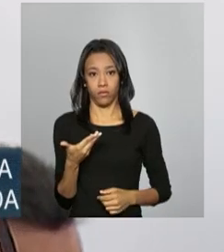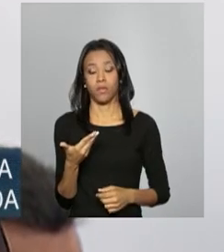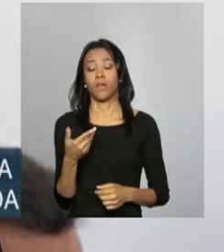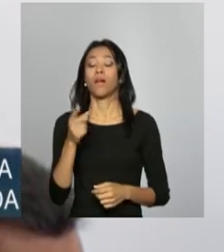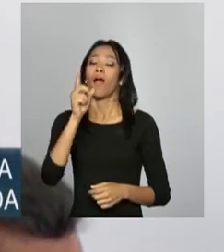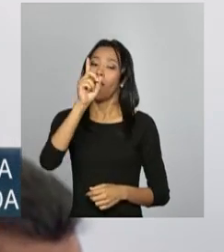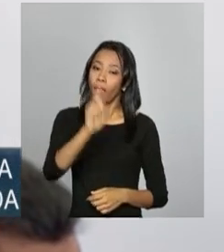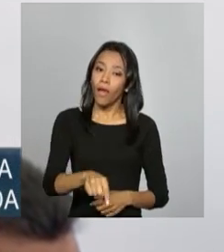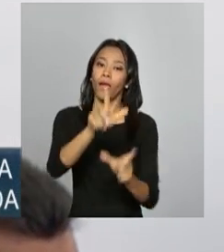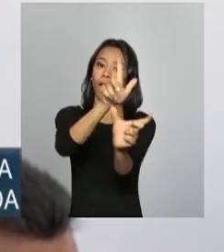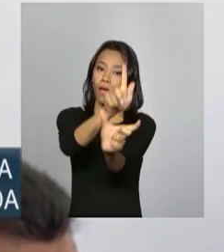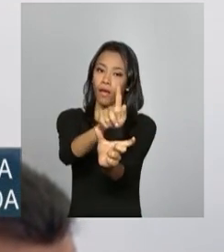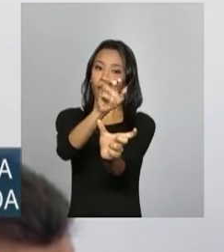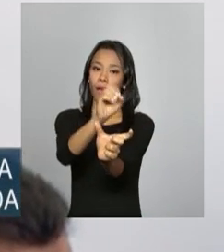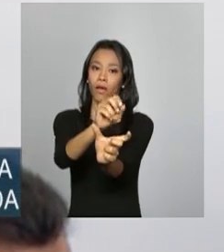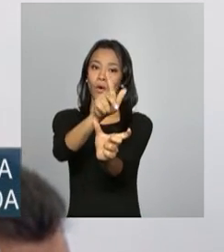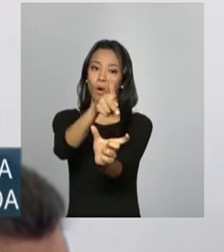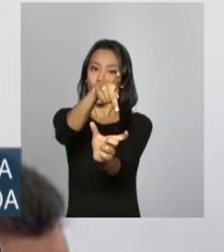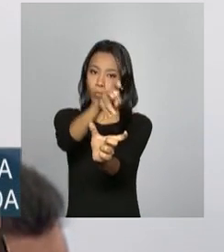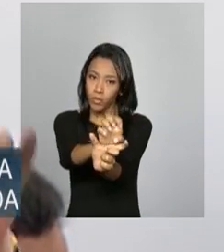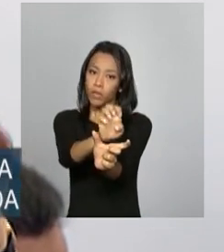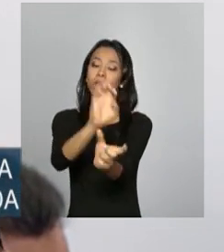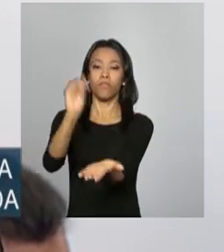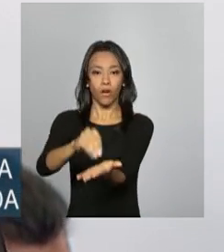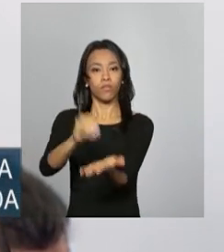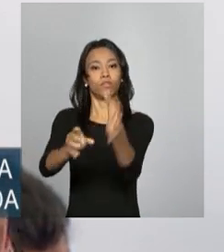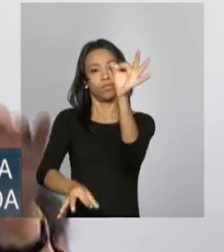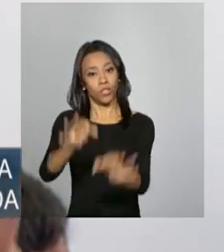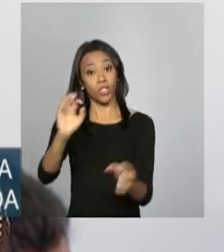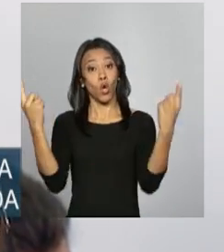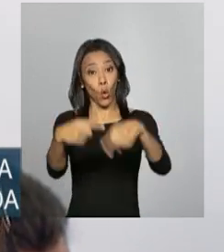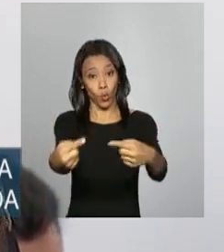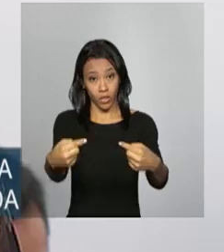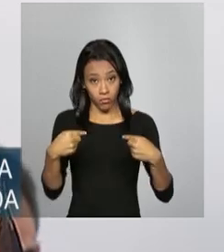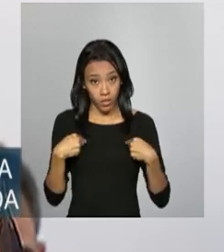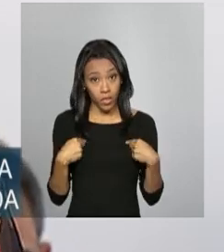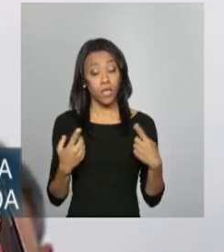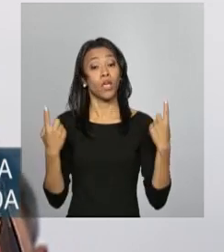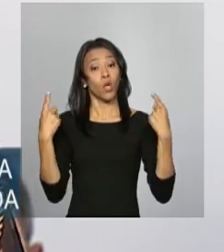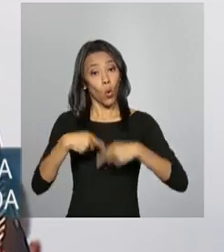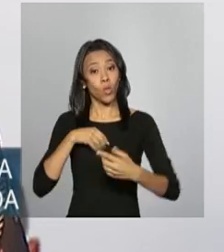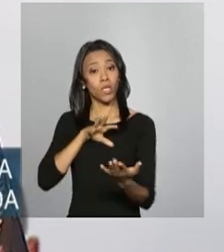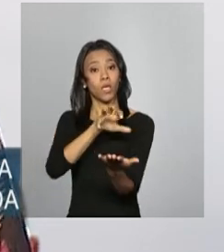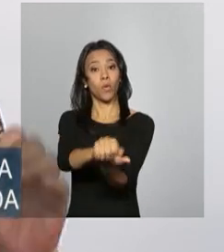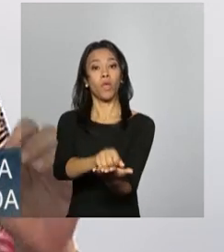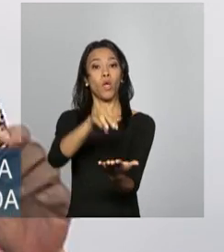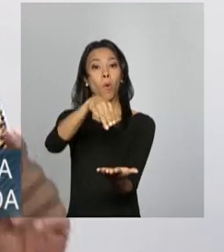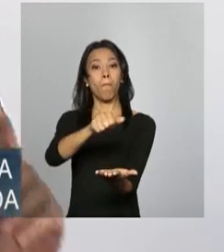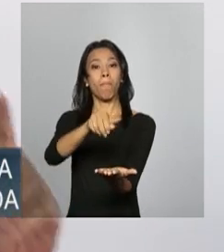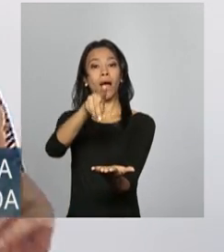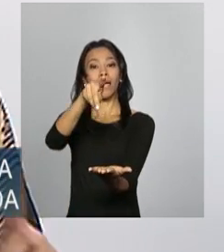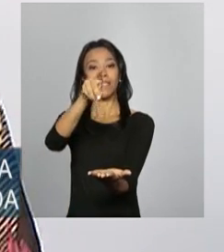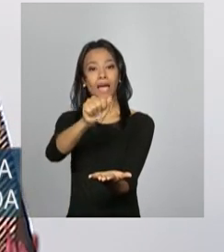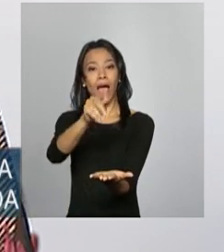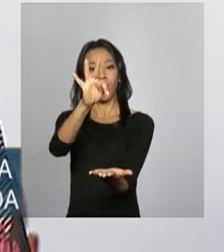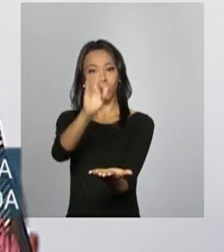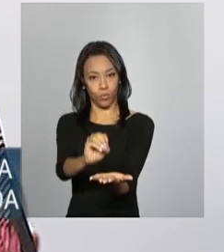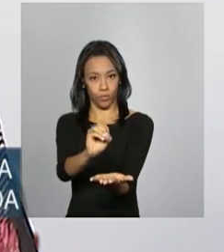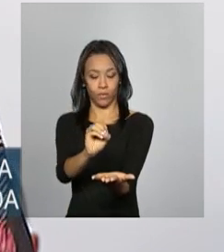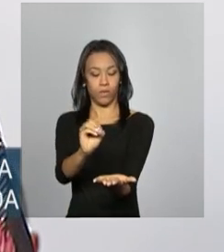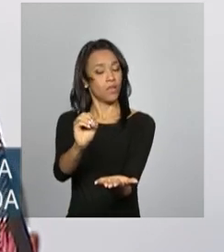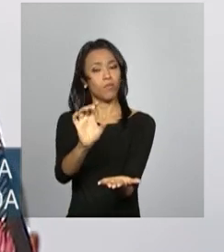um golpe, é uma injustiça contra mim, contra o meu mandato, mas não é contra a minha pessoa